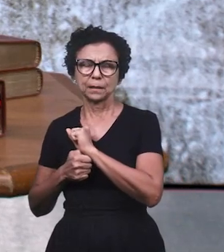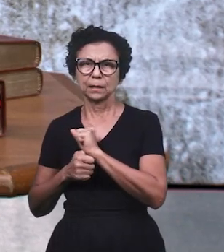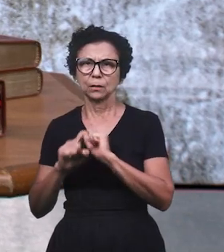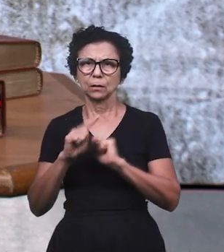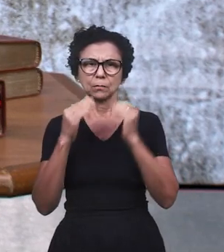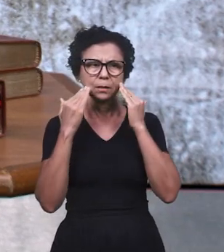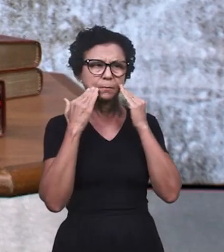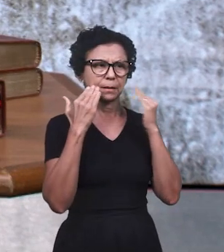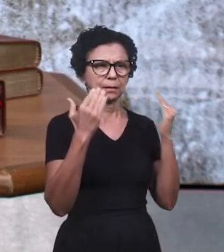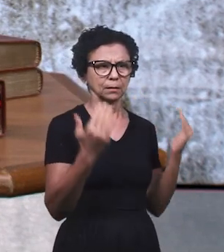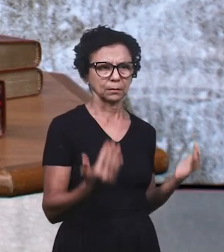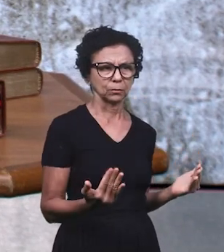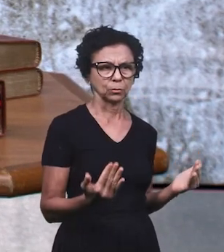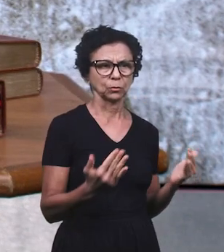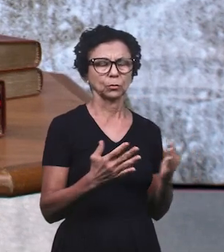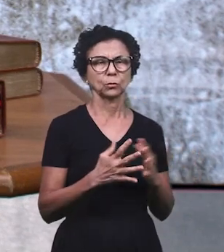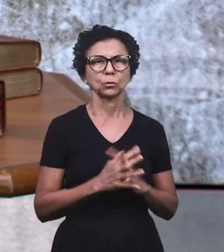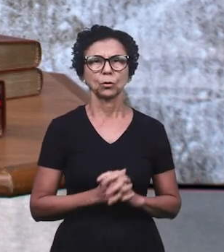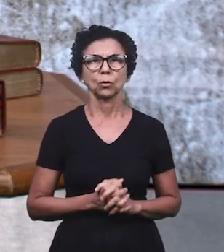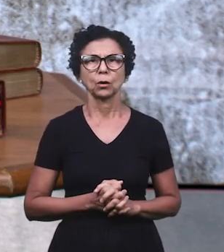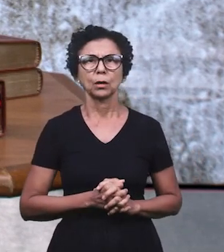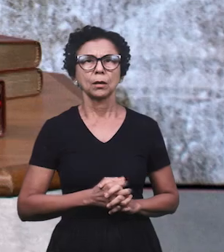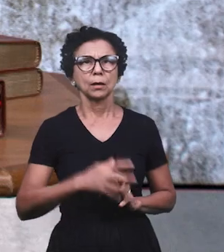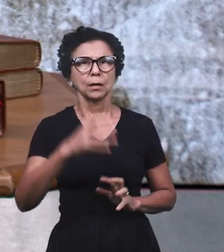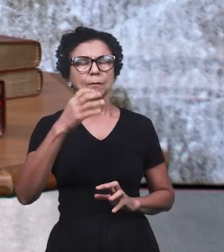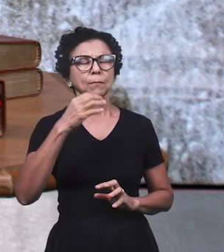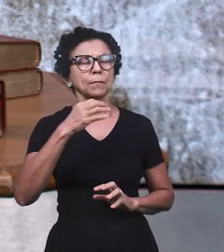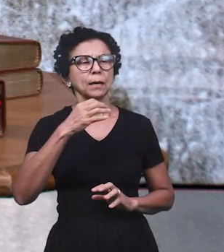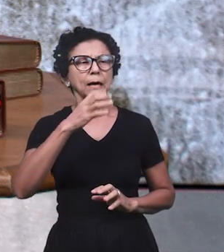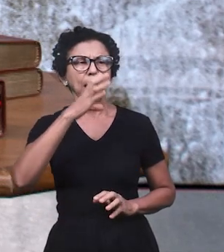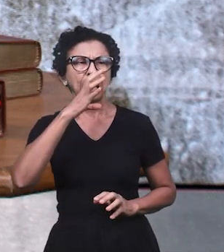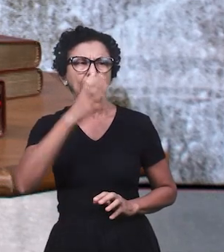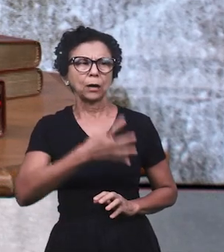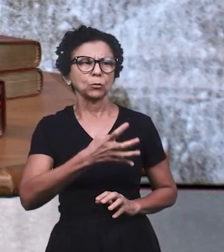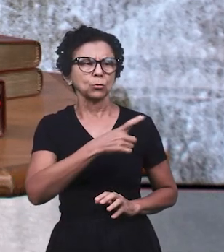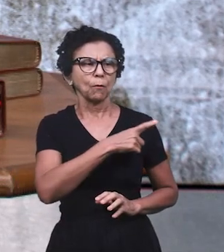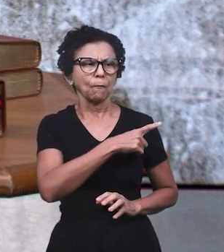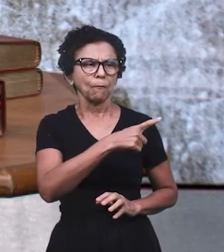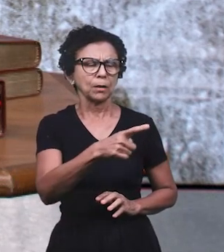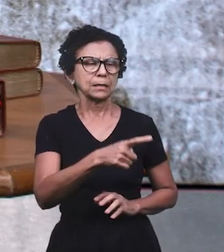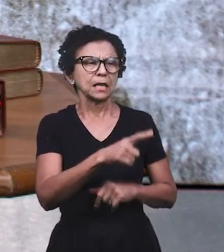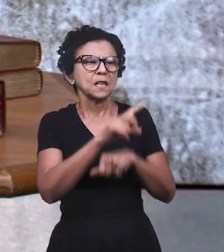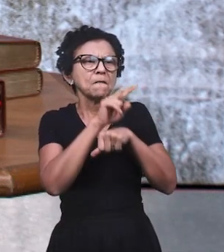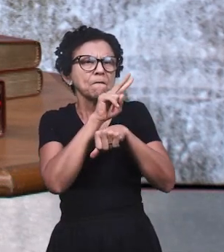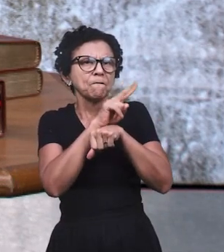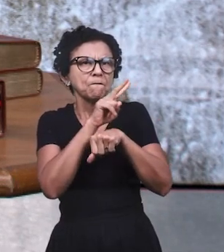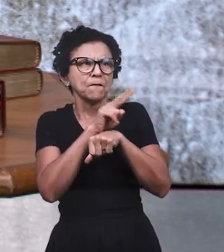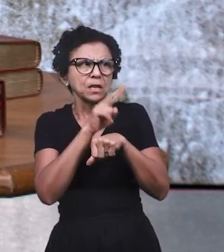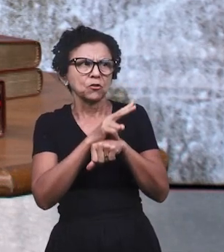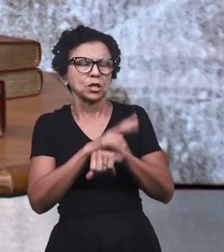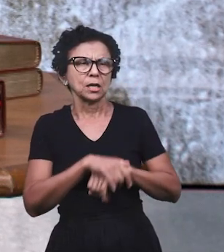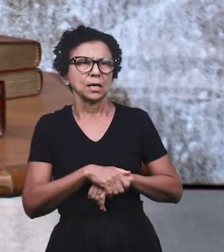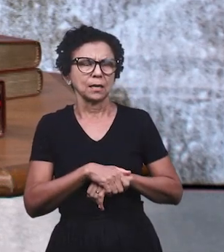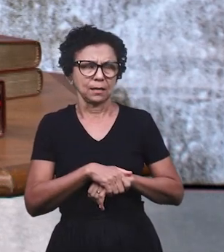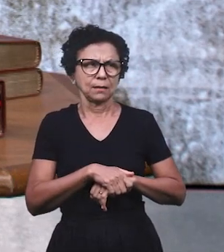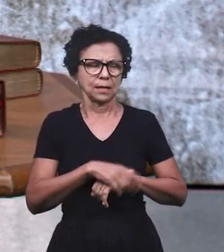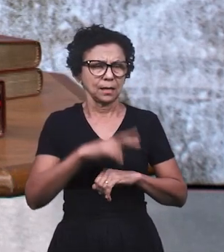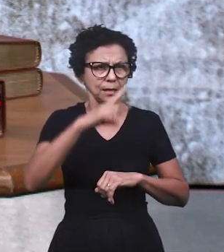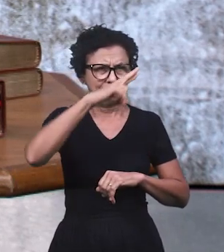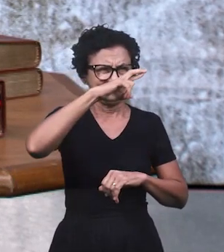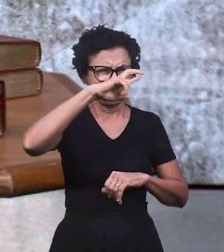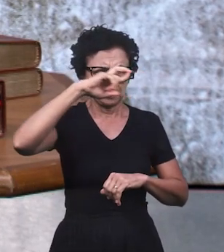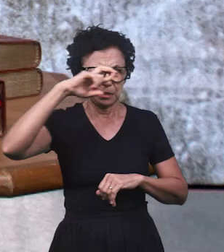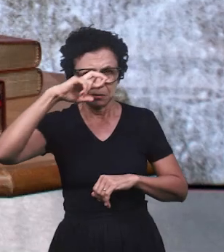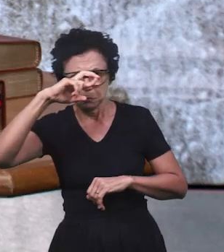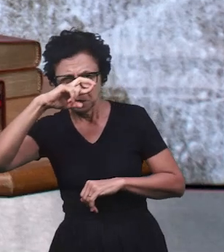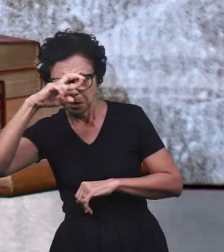falaram ali que eles eram filhos de um ancião né, da terra de Canaã. Esse ancião